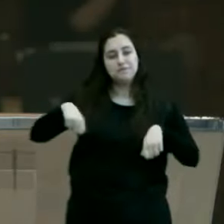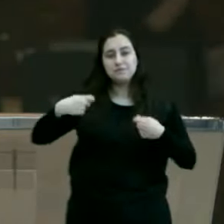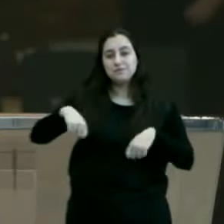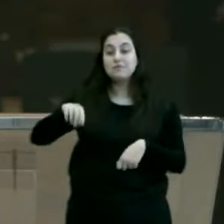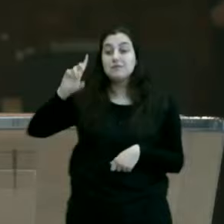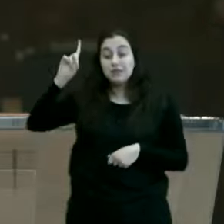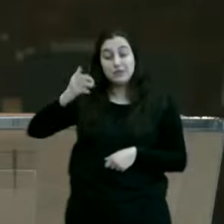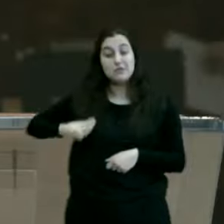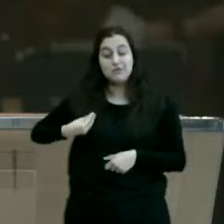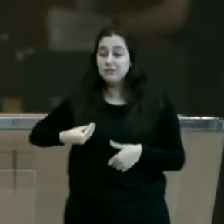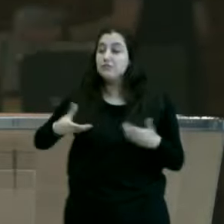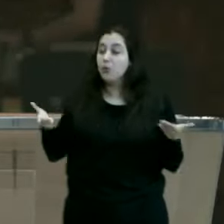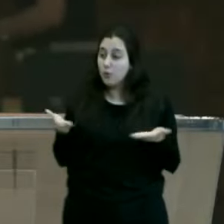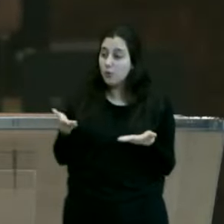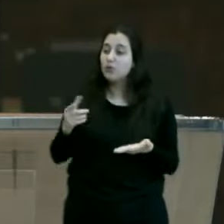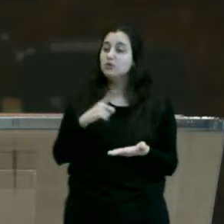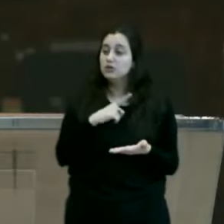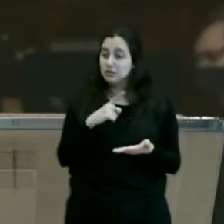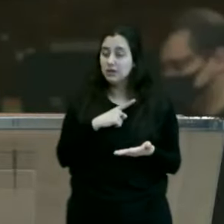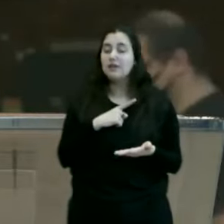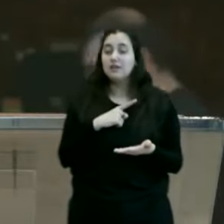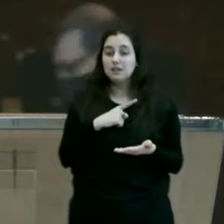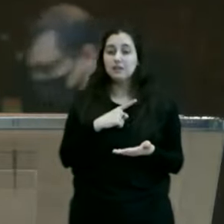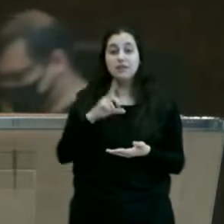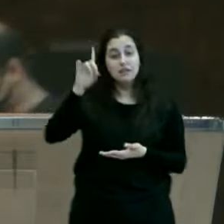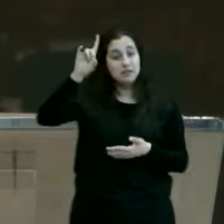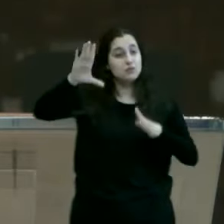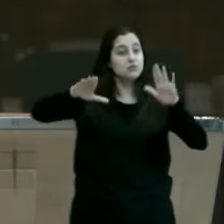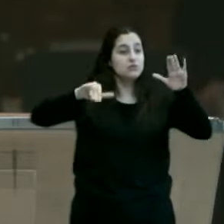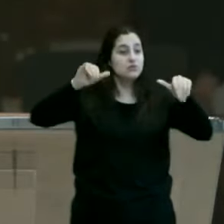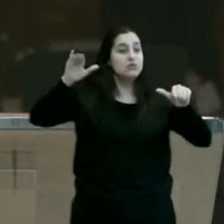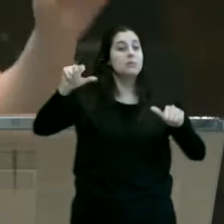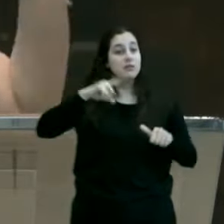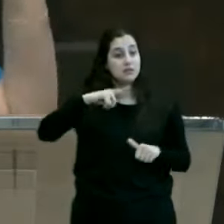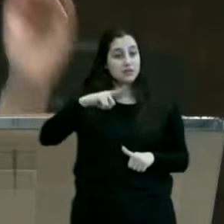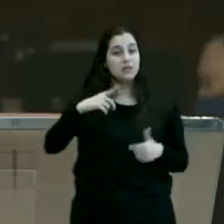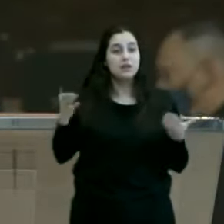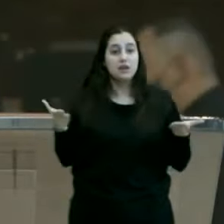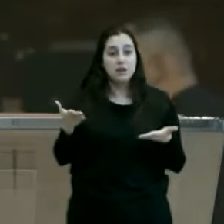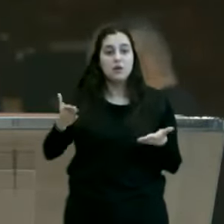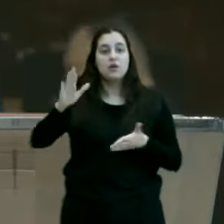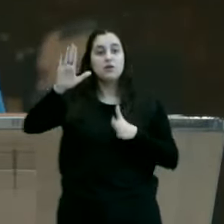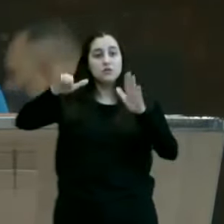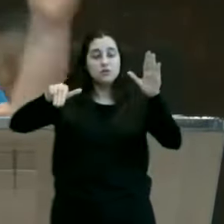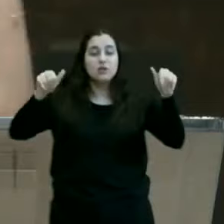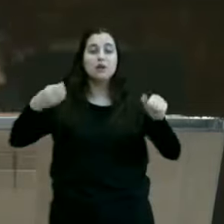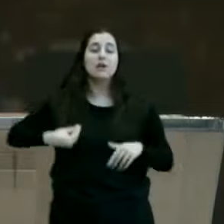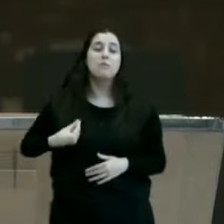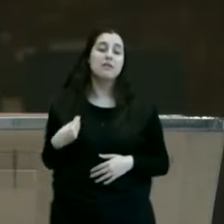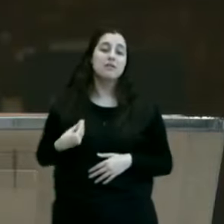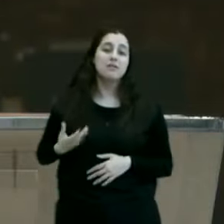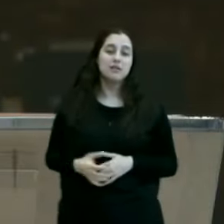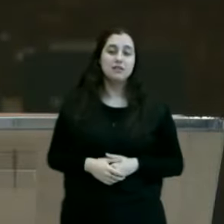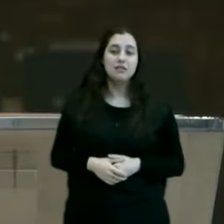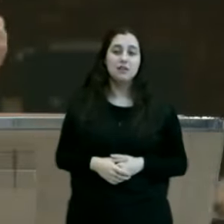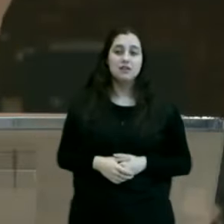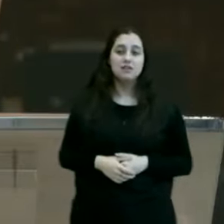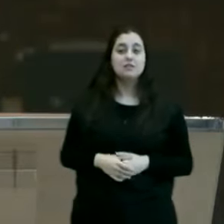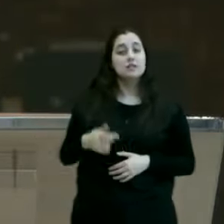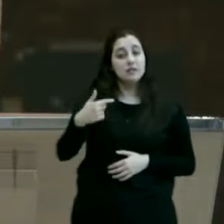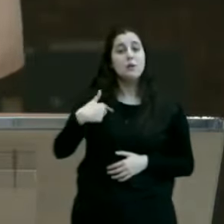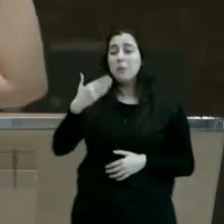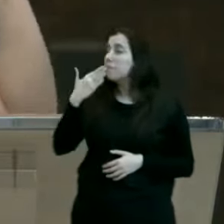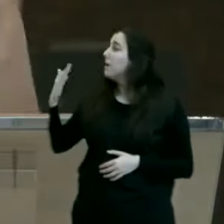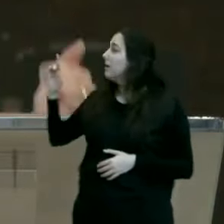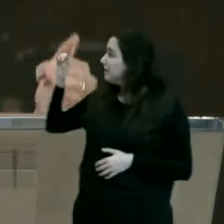atua hoje. E Ele está te chamando, igreja, te chamando. E na unção do Senhor eu te digo, o